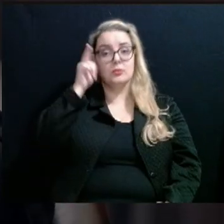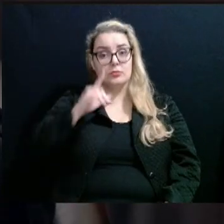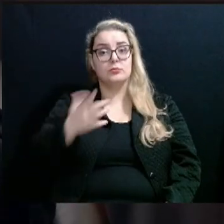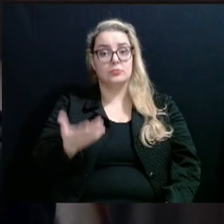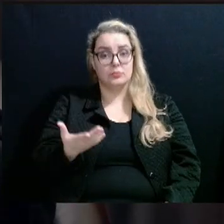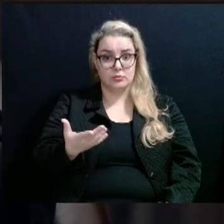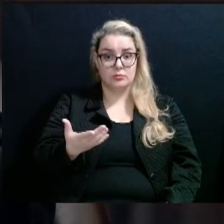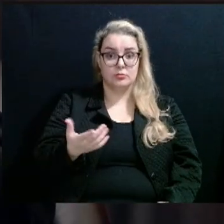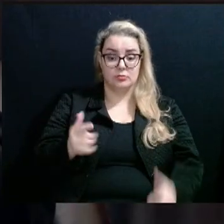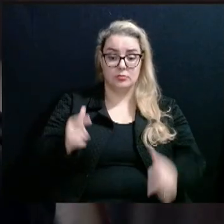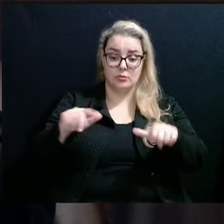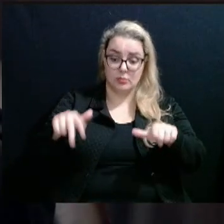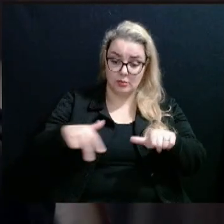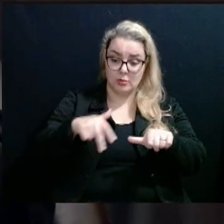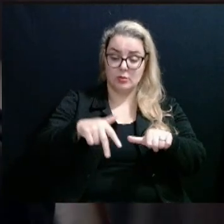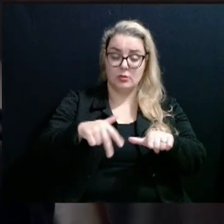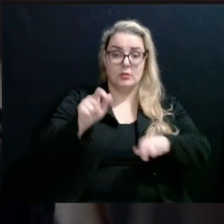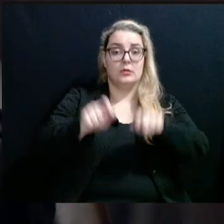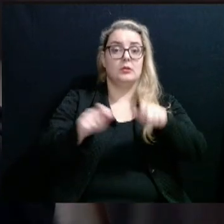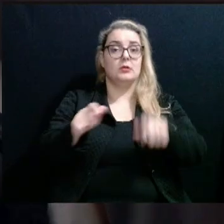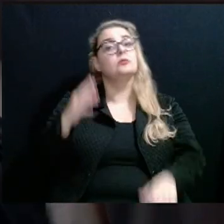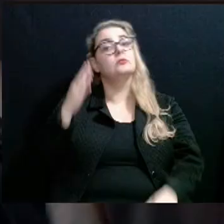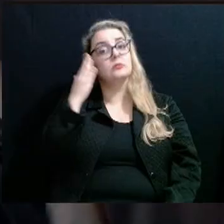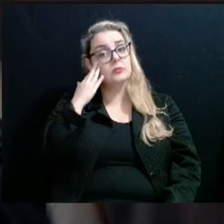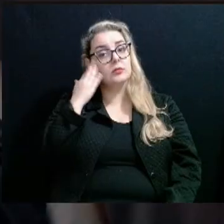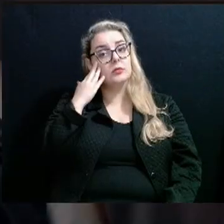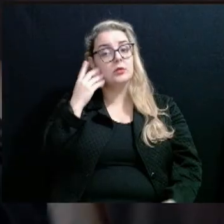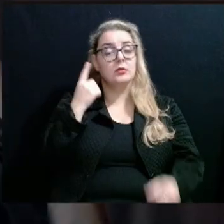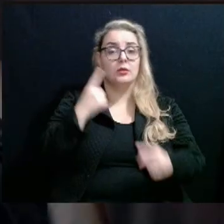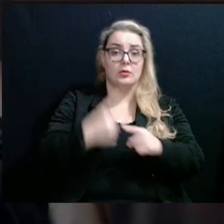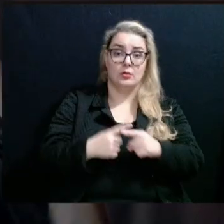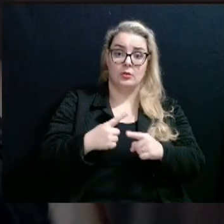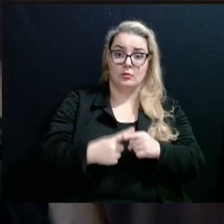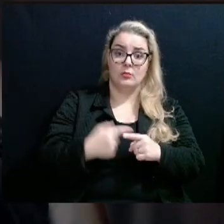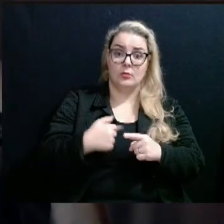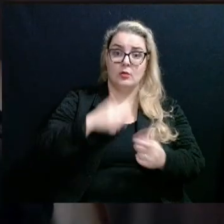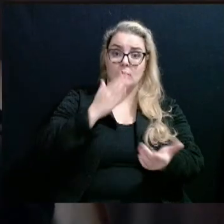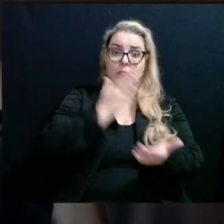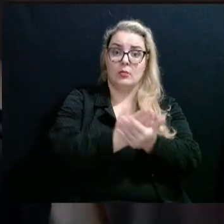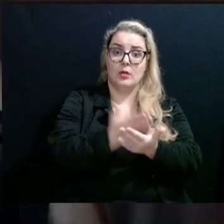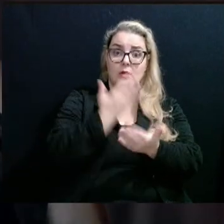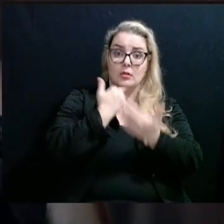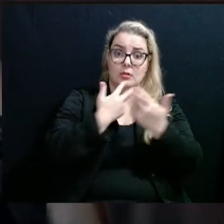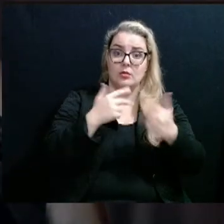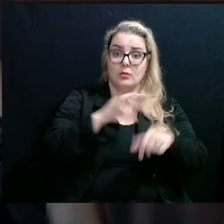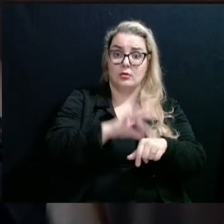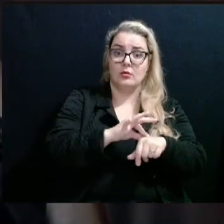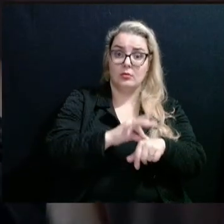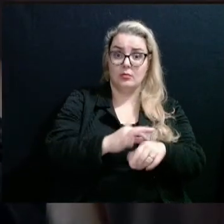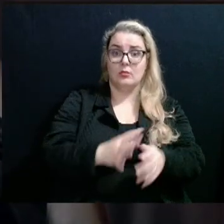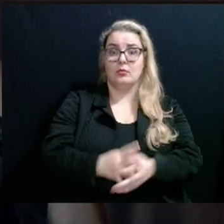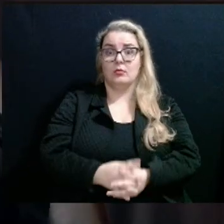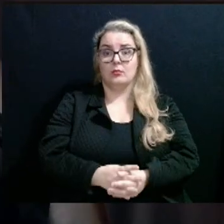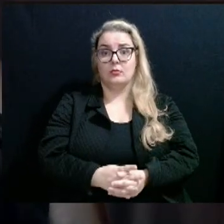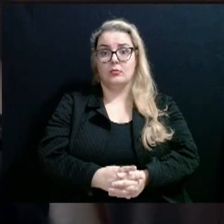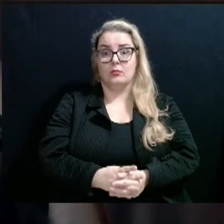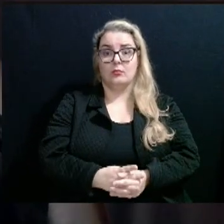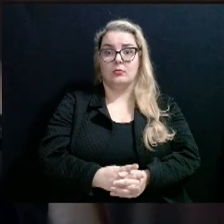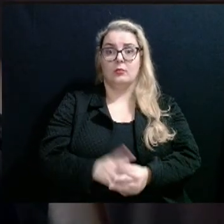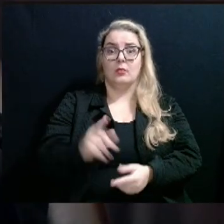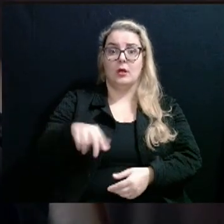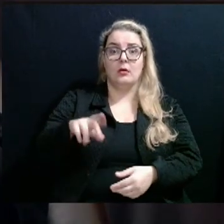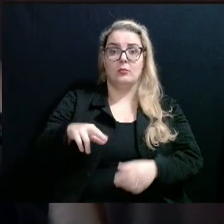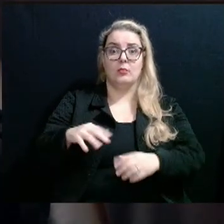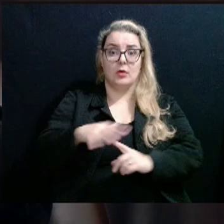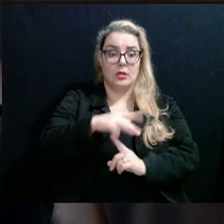e as pessoas estão entendendo por que eu vou parar de comer carne, né? É pela questão ambiental? É